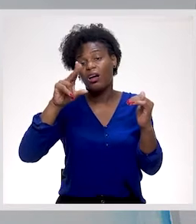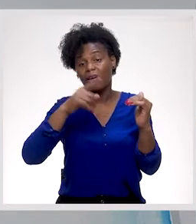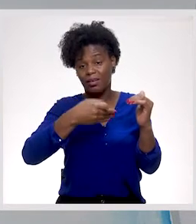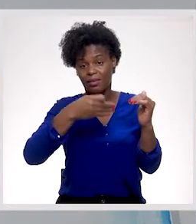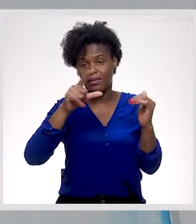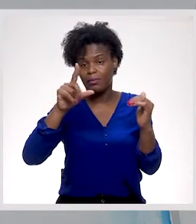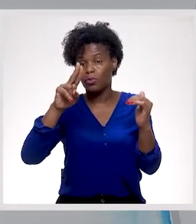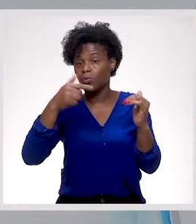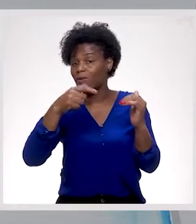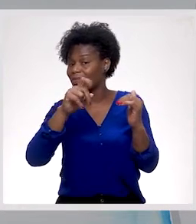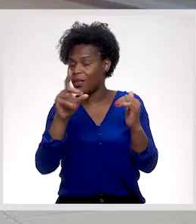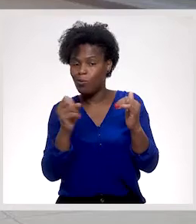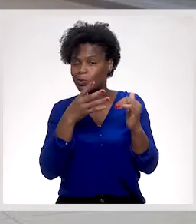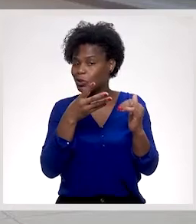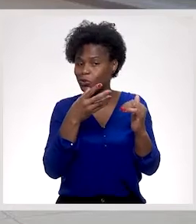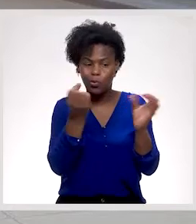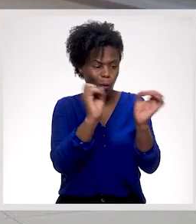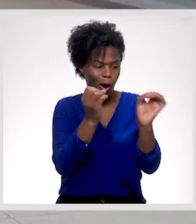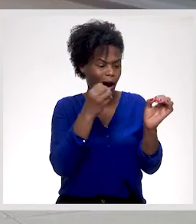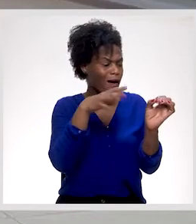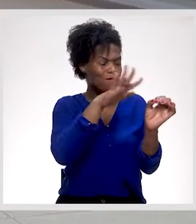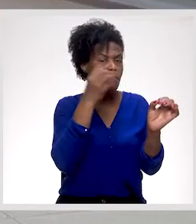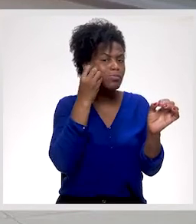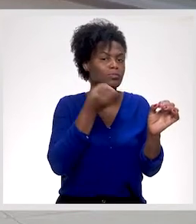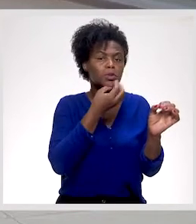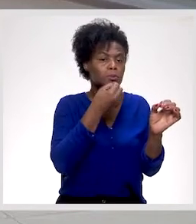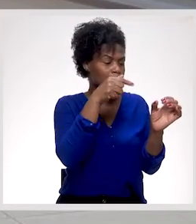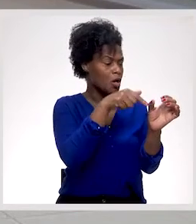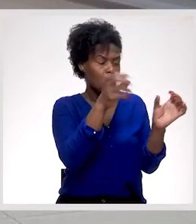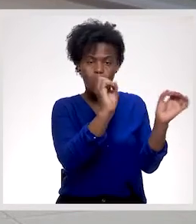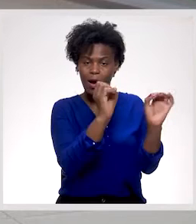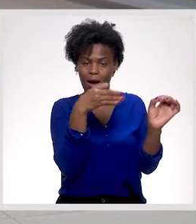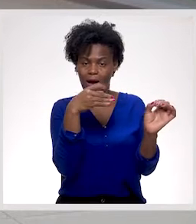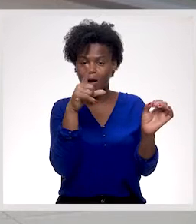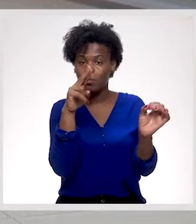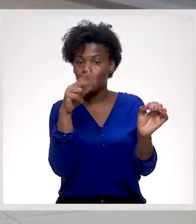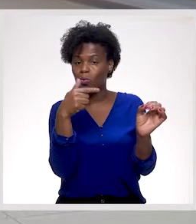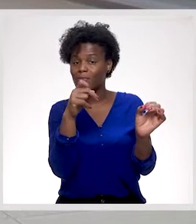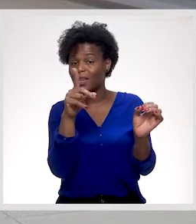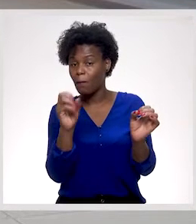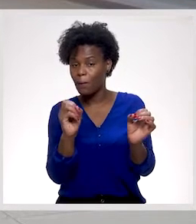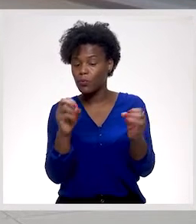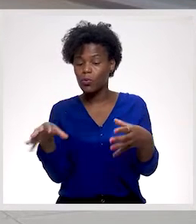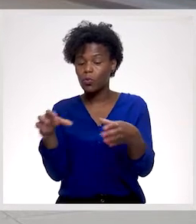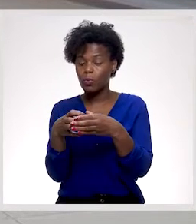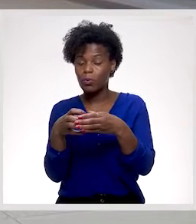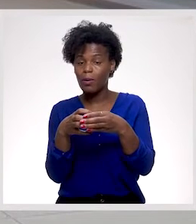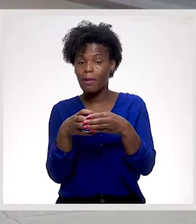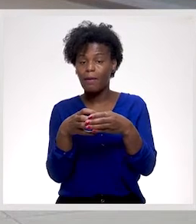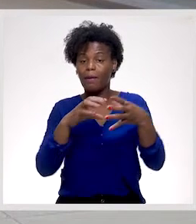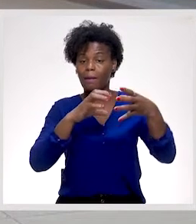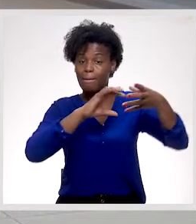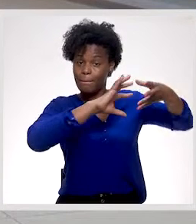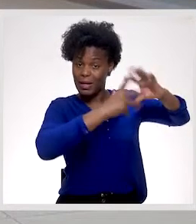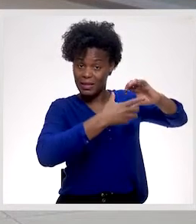dos requisitos. Então, o grupo dos planetas clássicos passou a ter